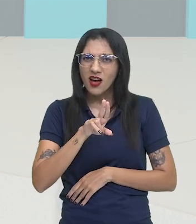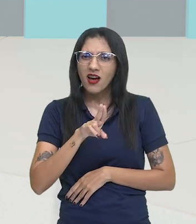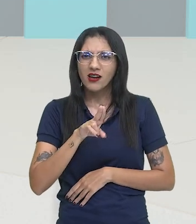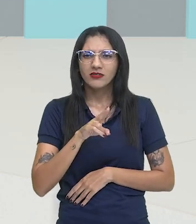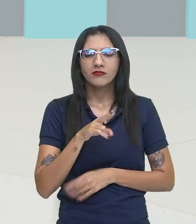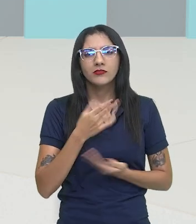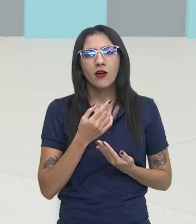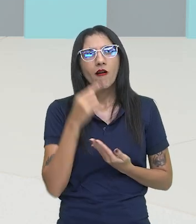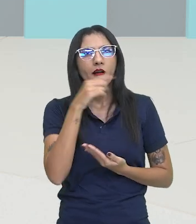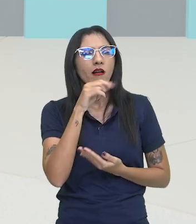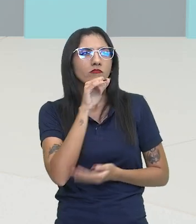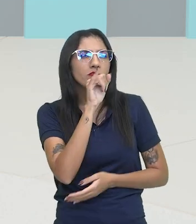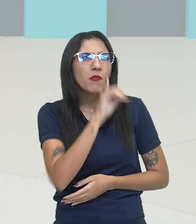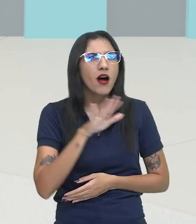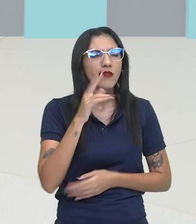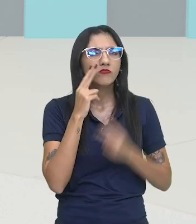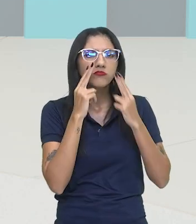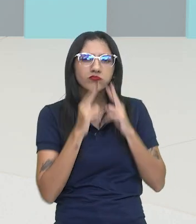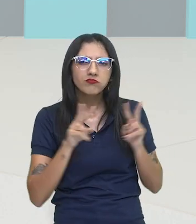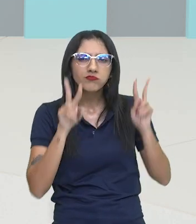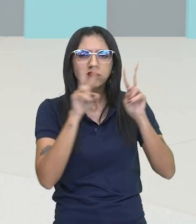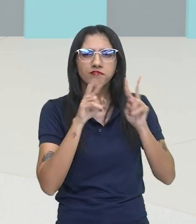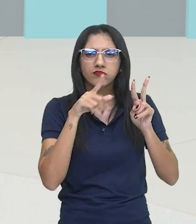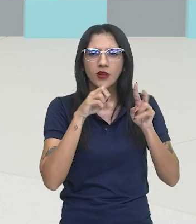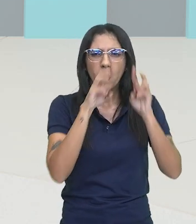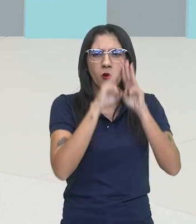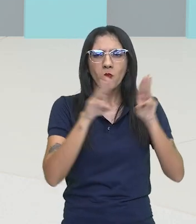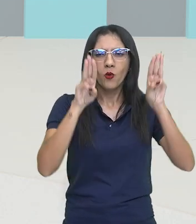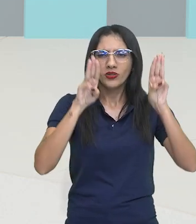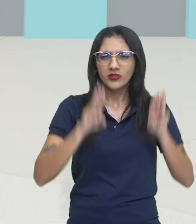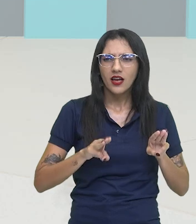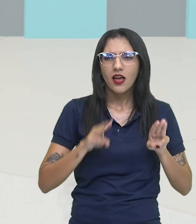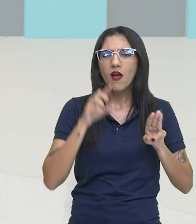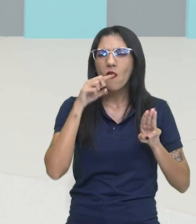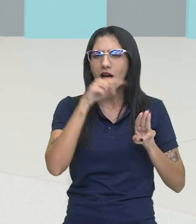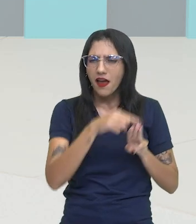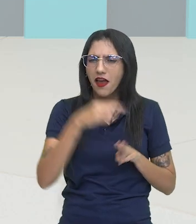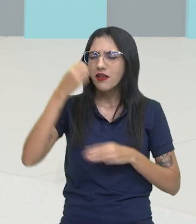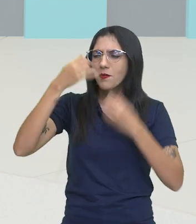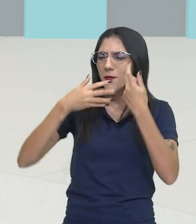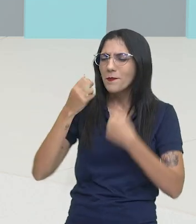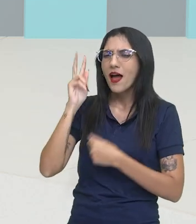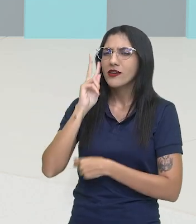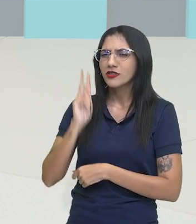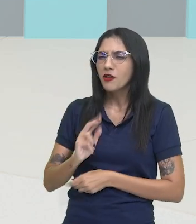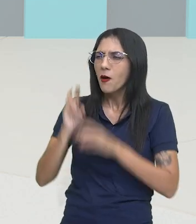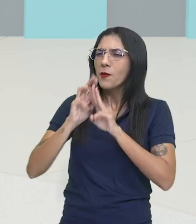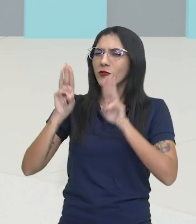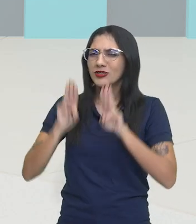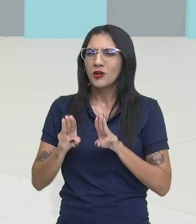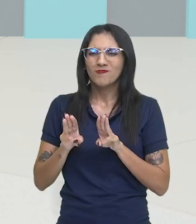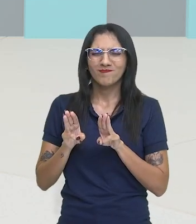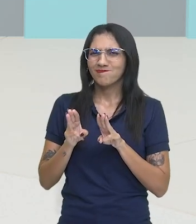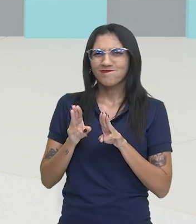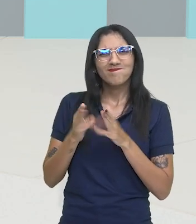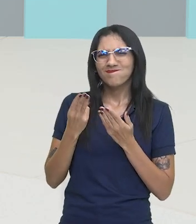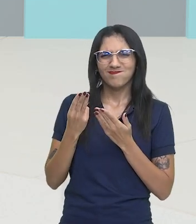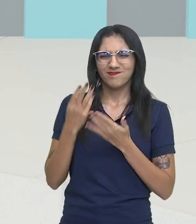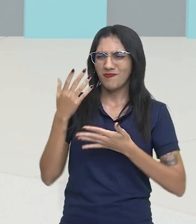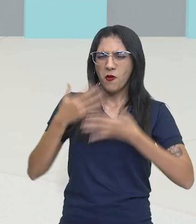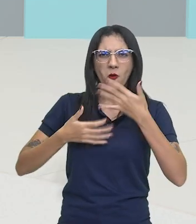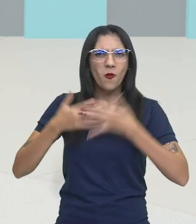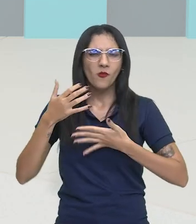na fachada, o Museu Histórico de Londrina conta a história do Museu Histórico. Não faz muito sentido, gente. Então,